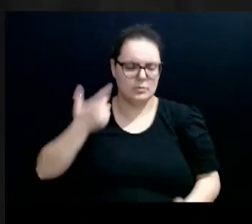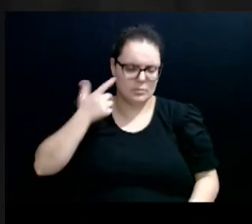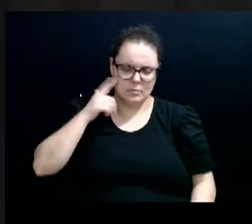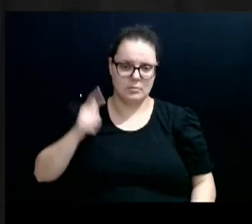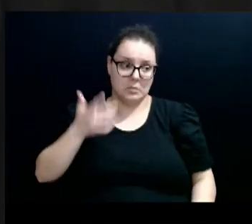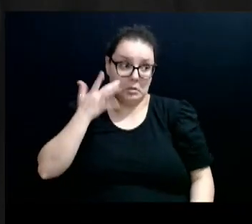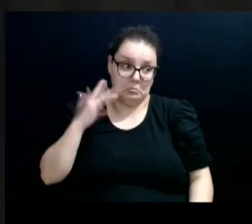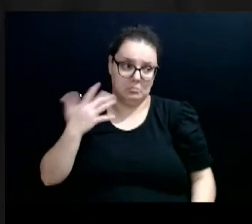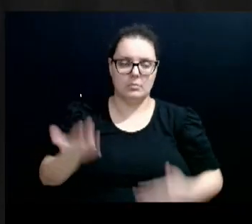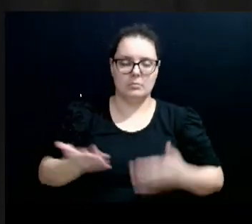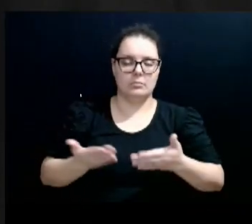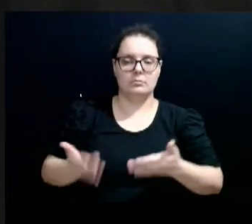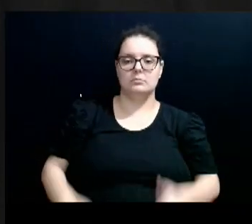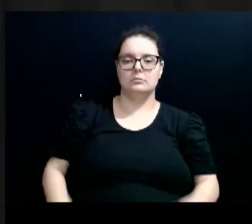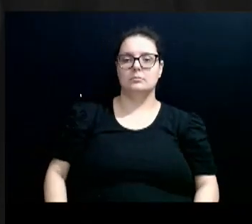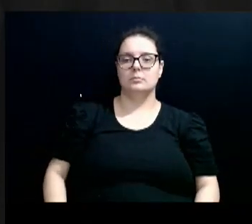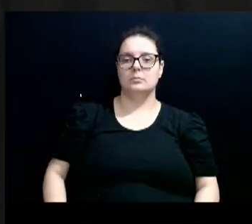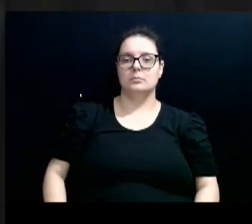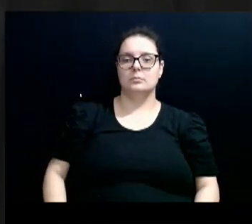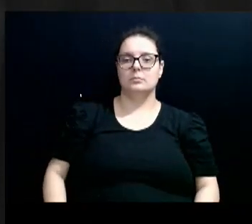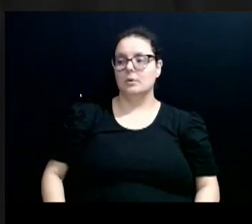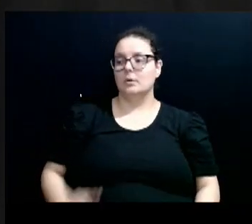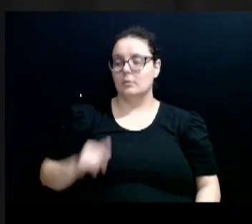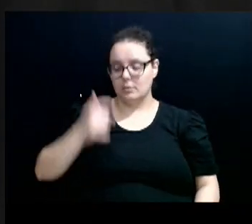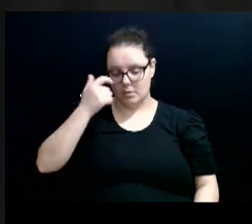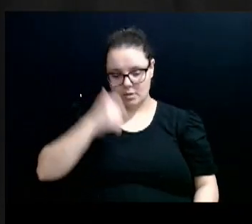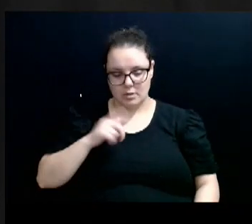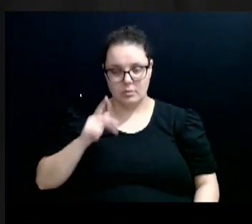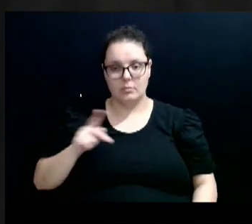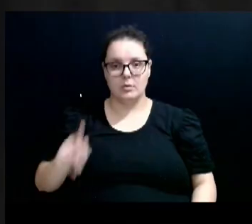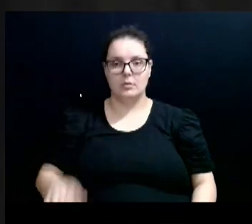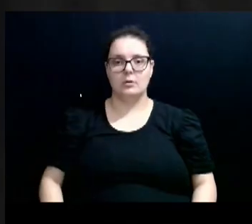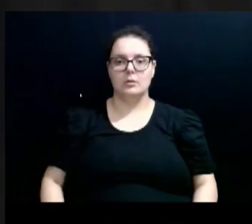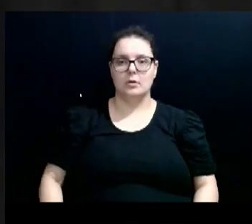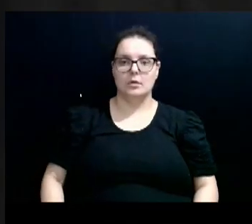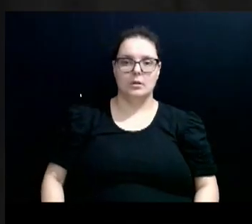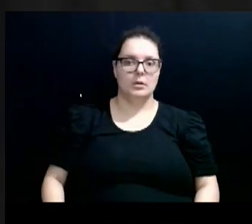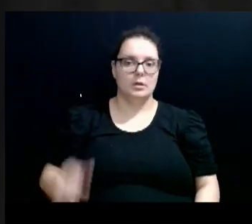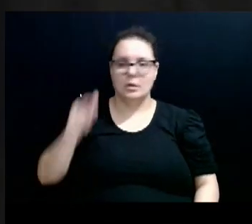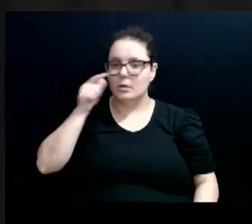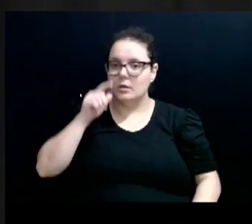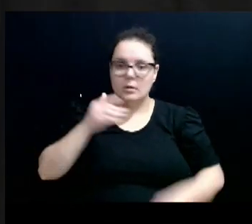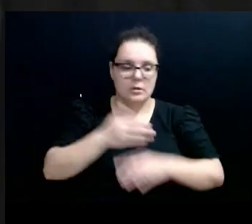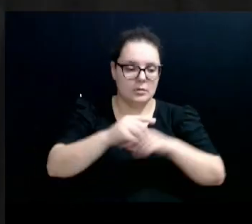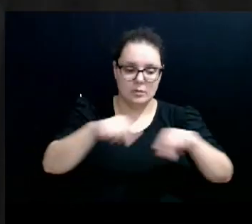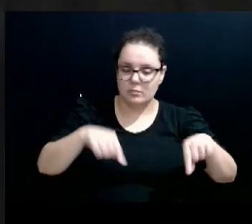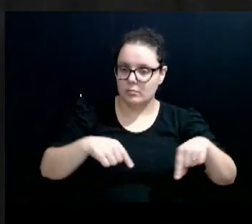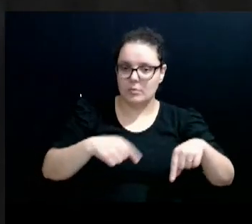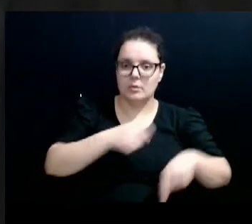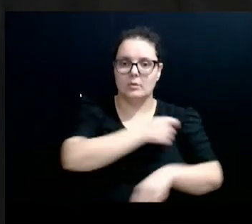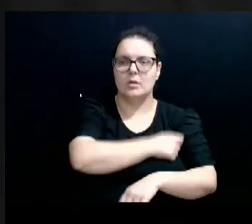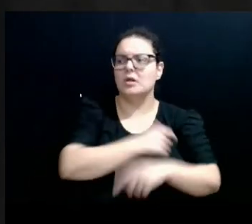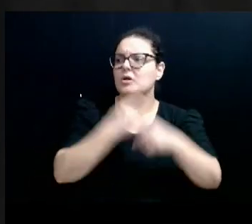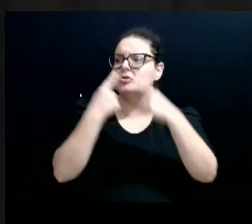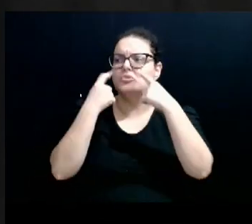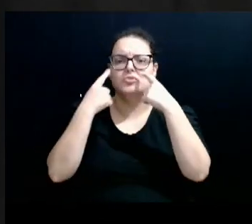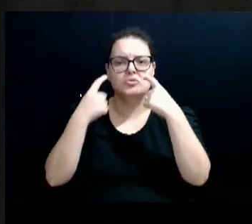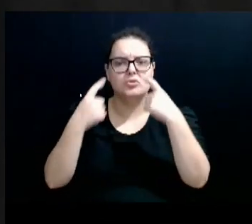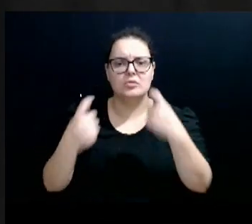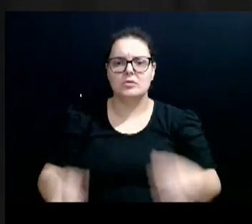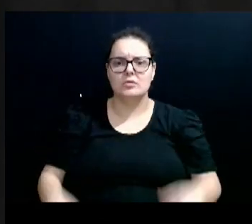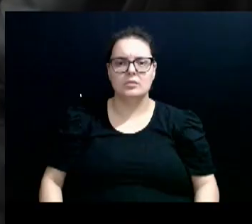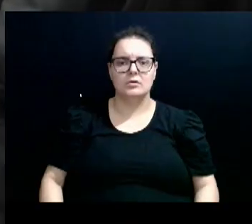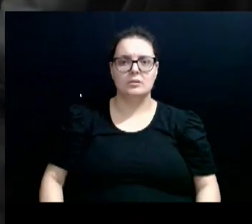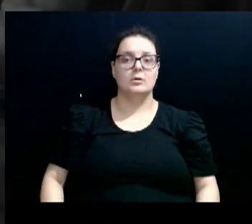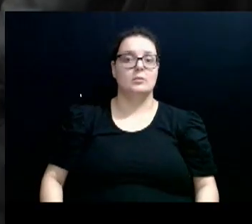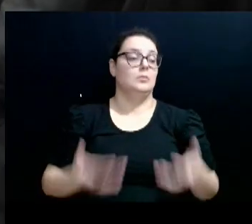ela falou, olha, eu sou professora, não consigo entrar na sala de aula. Não consigo. Chorando. E não tem... Porque queria entrar, mas não